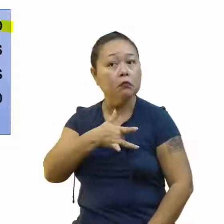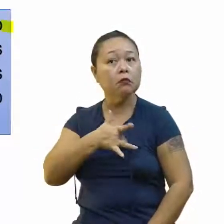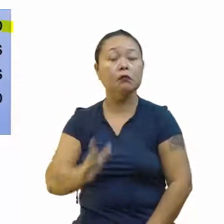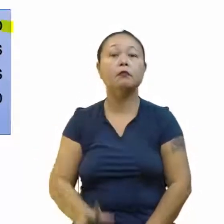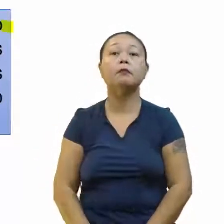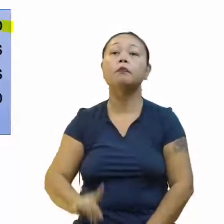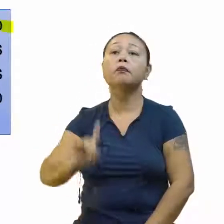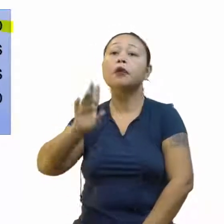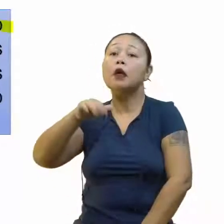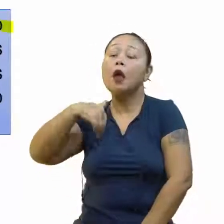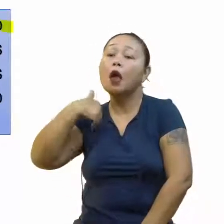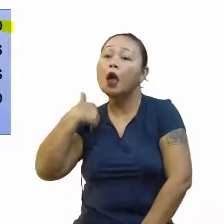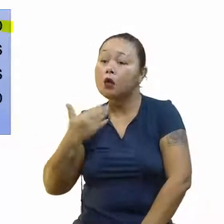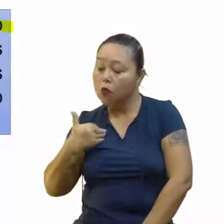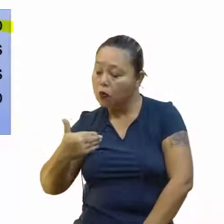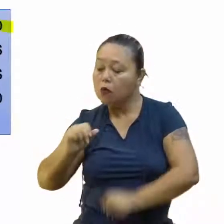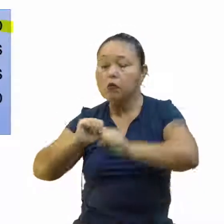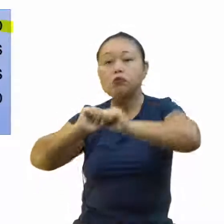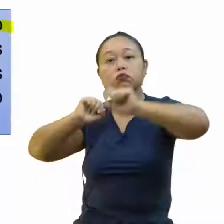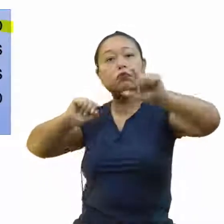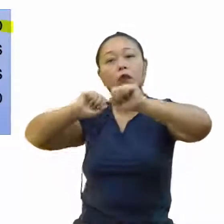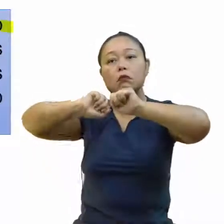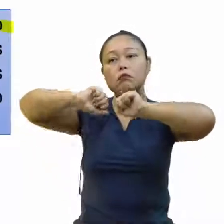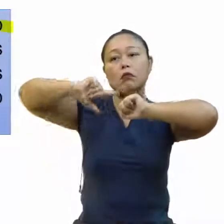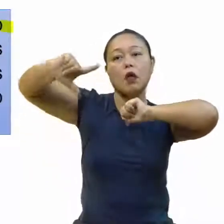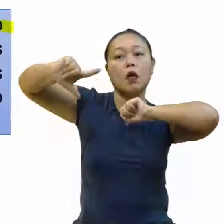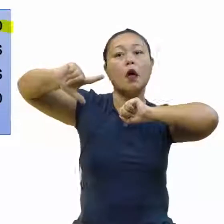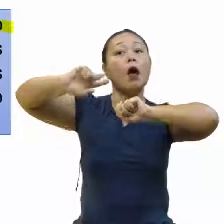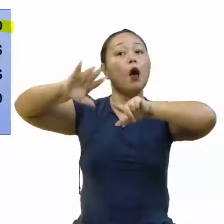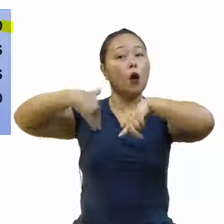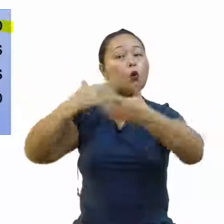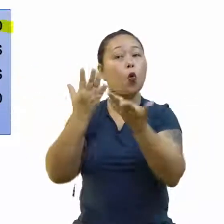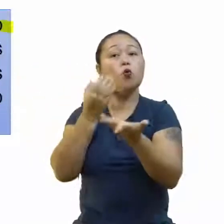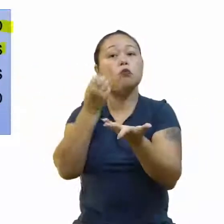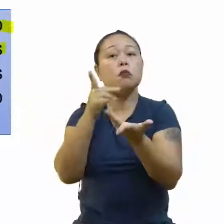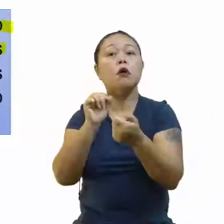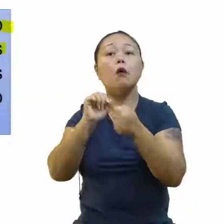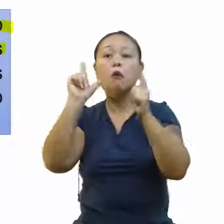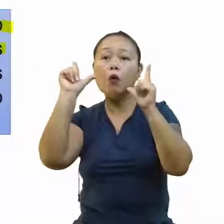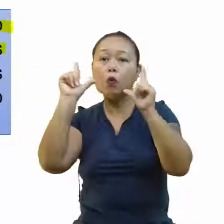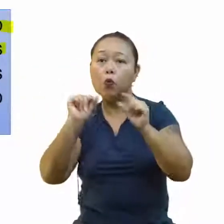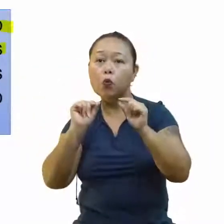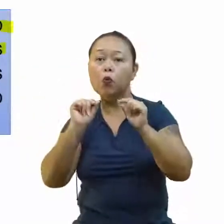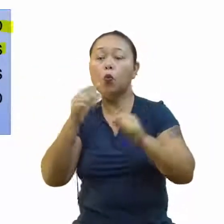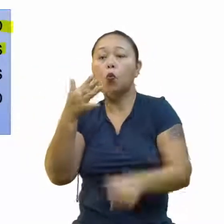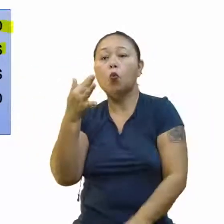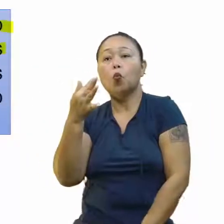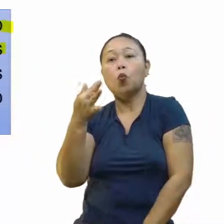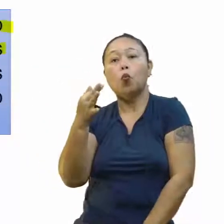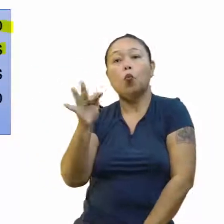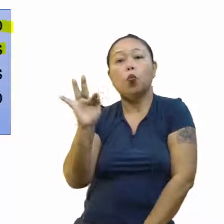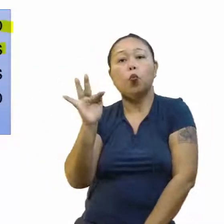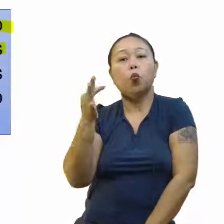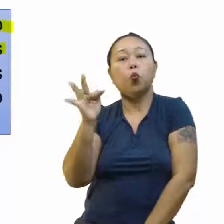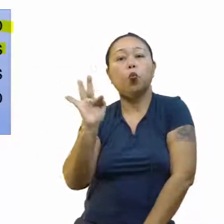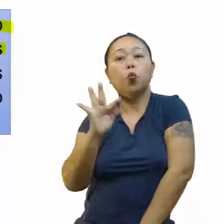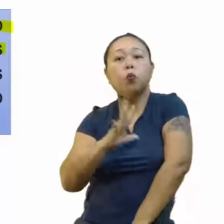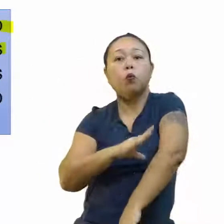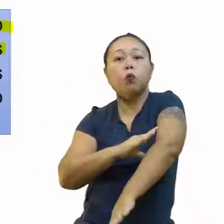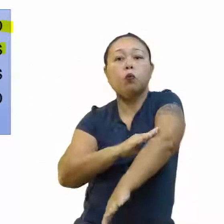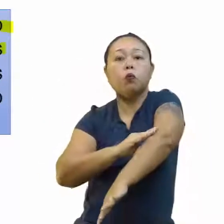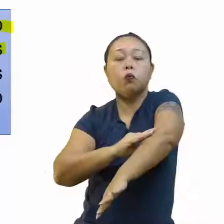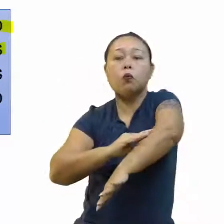bom aquecimento, você pode, inclusive, reduzir as dores sentidas no músculo.